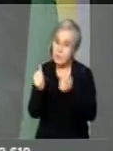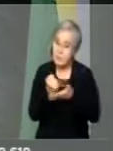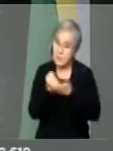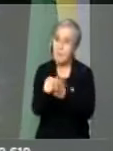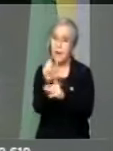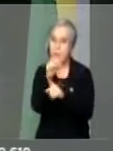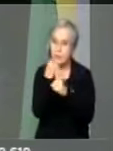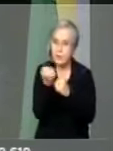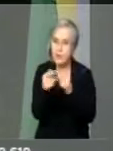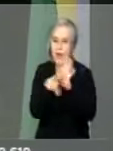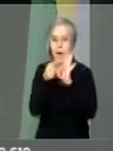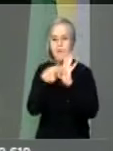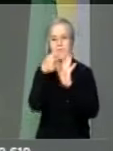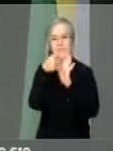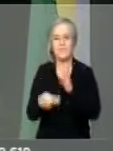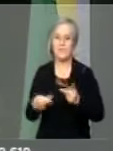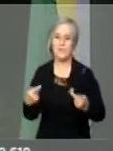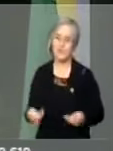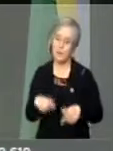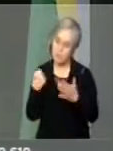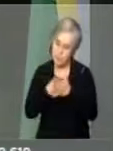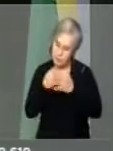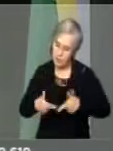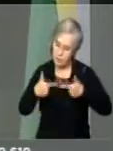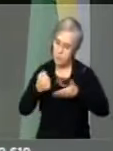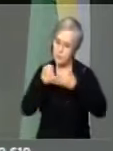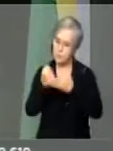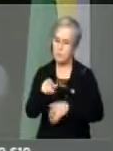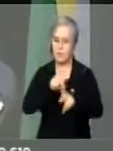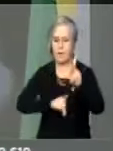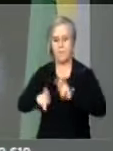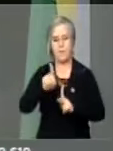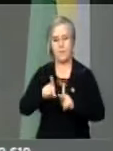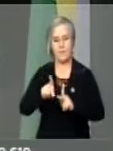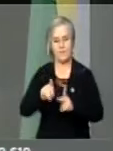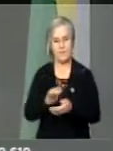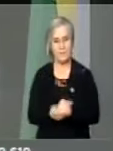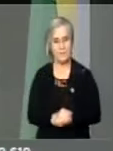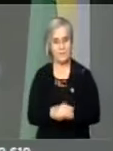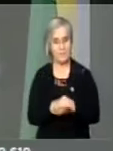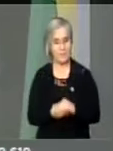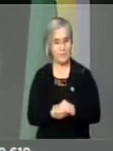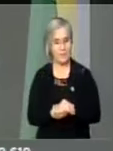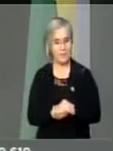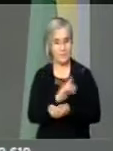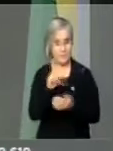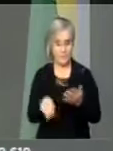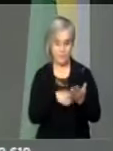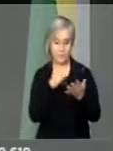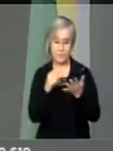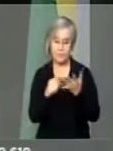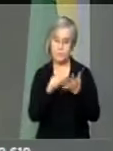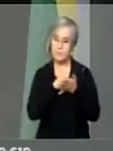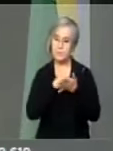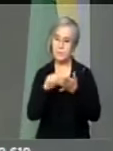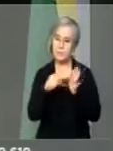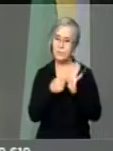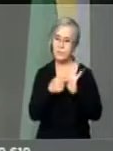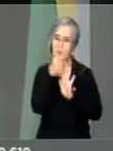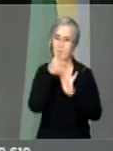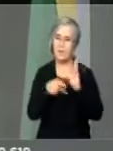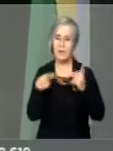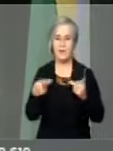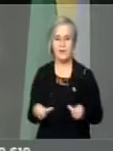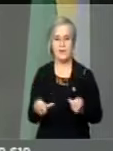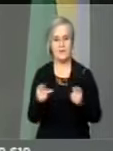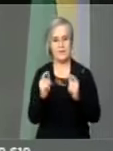desse projeto. Por isso nós precisamos lutar pelo nosso povo. E a segunda dimensão desse projeto,